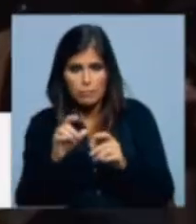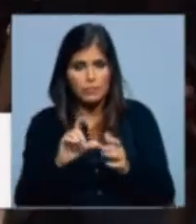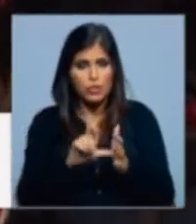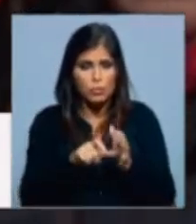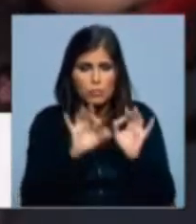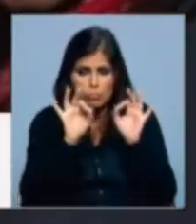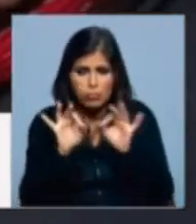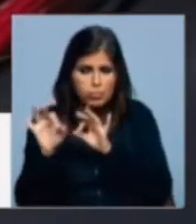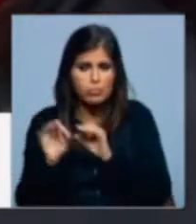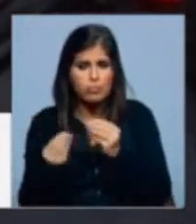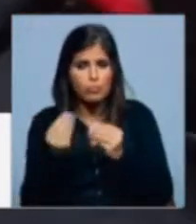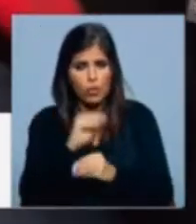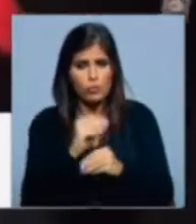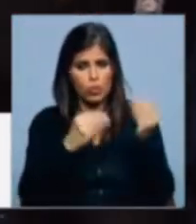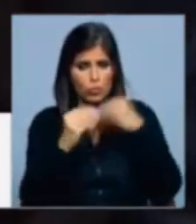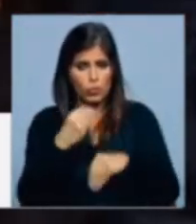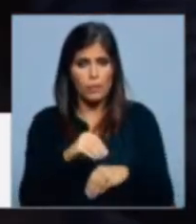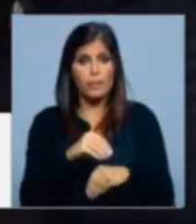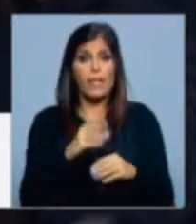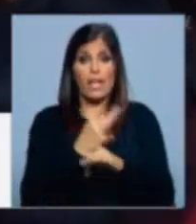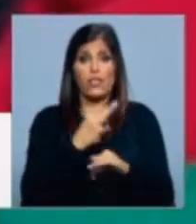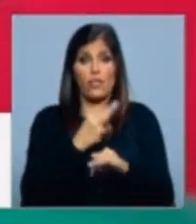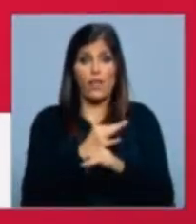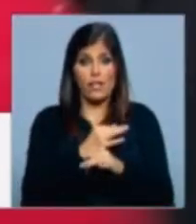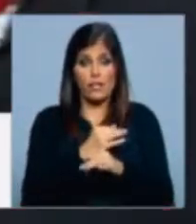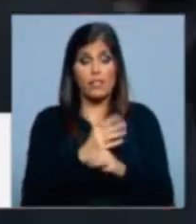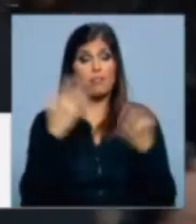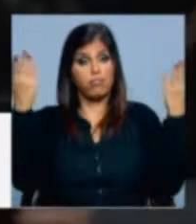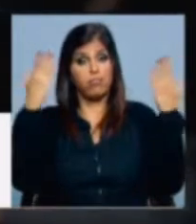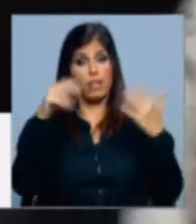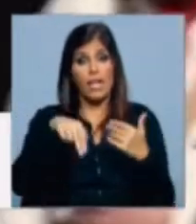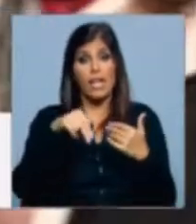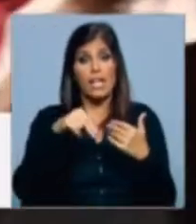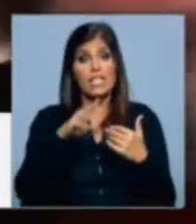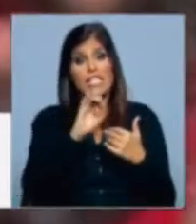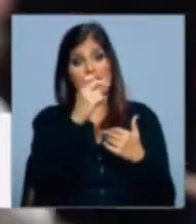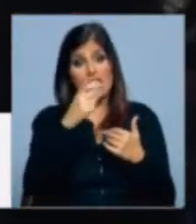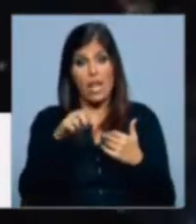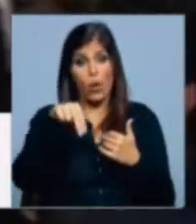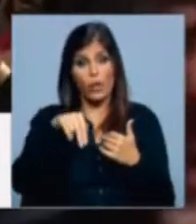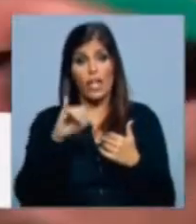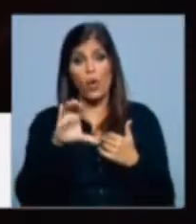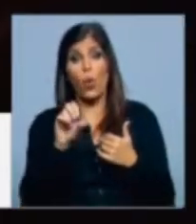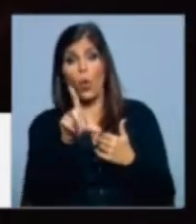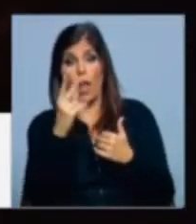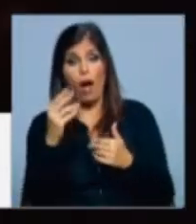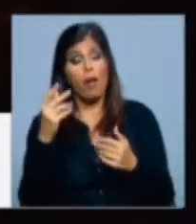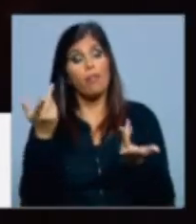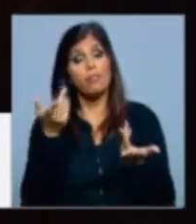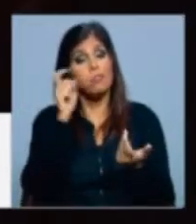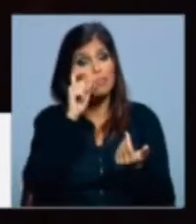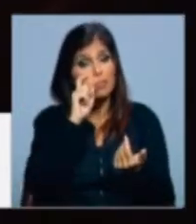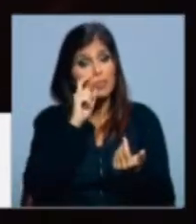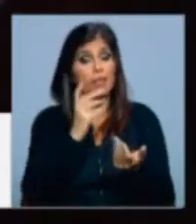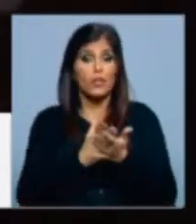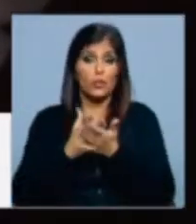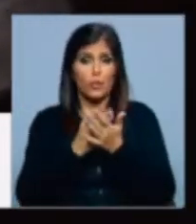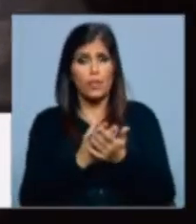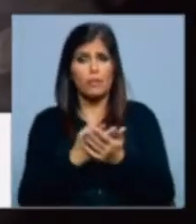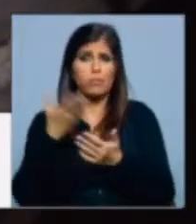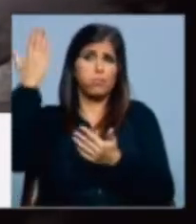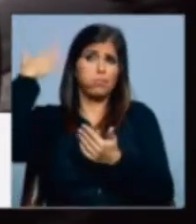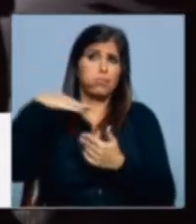objetos. As festas nicolinas em honra de São Nicolau, o padroeiro dos estudantes, remontam ao século XVII, juntam milhares de